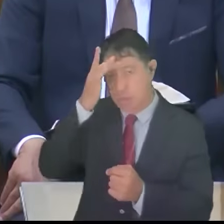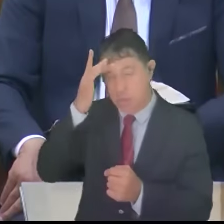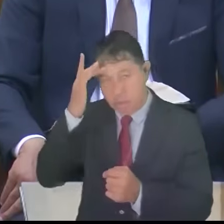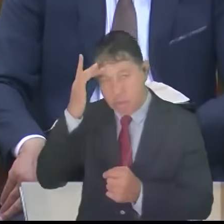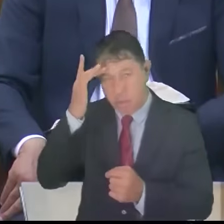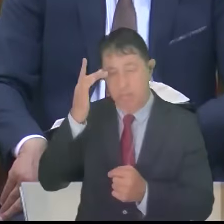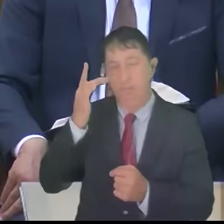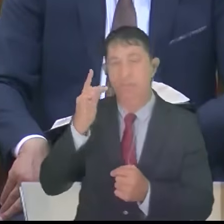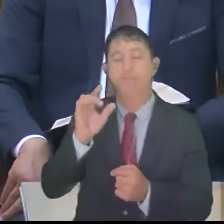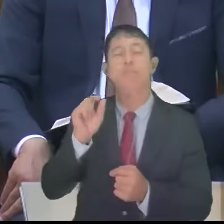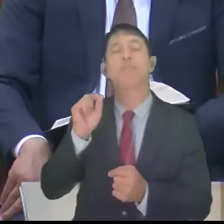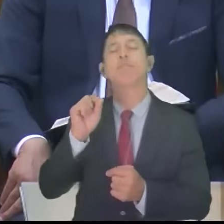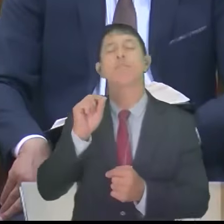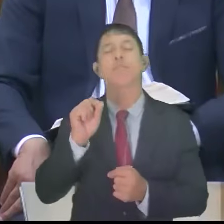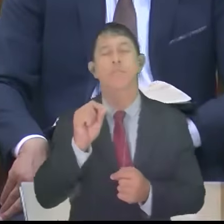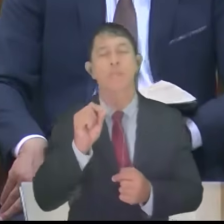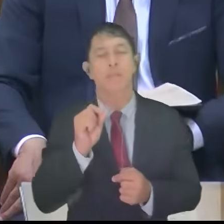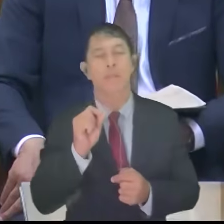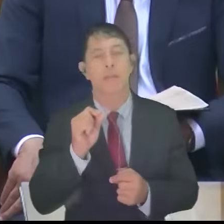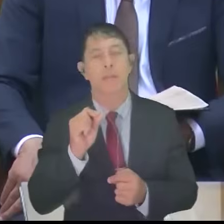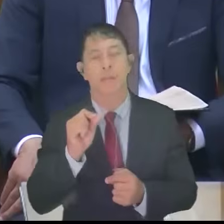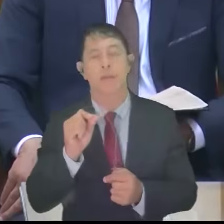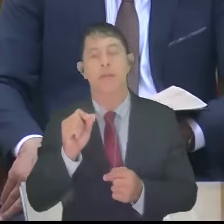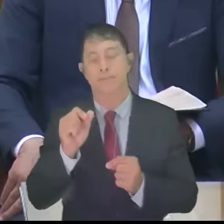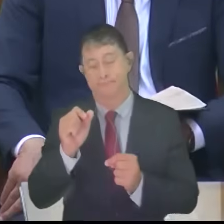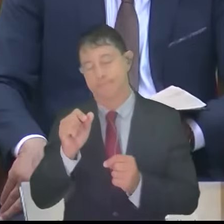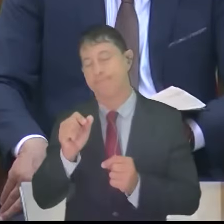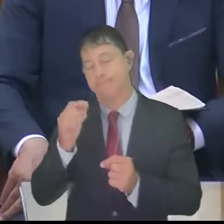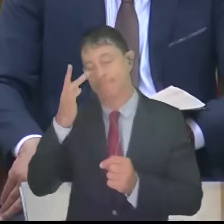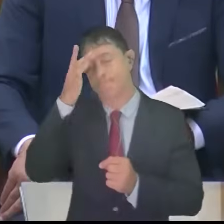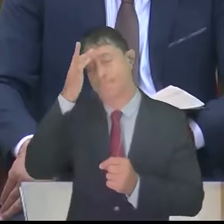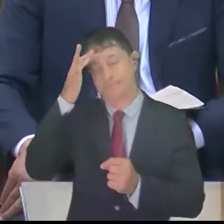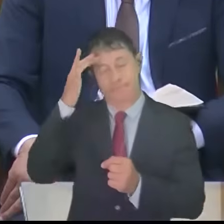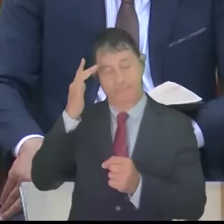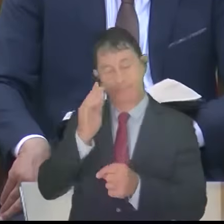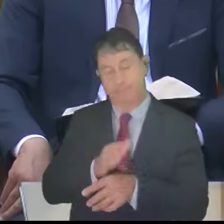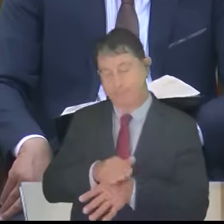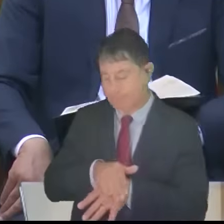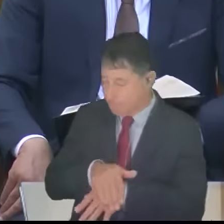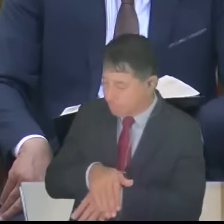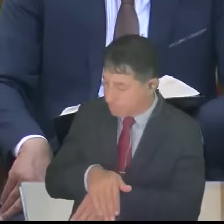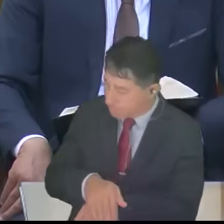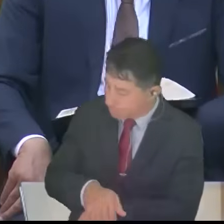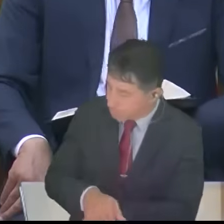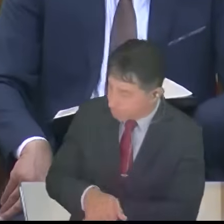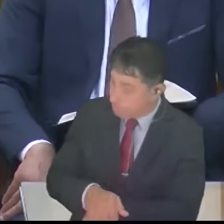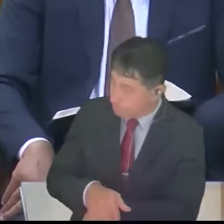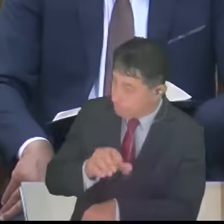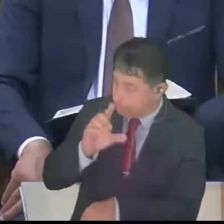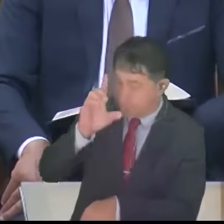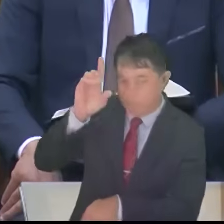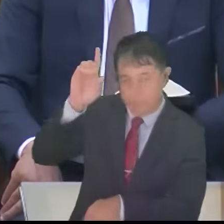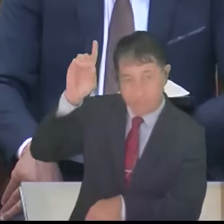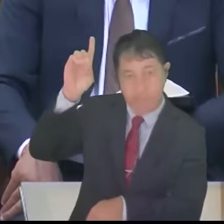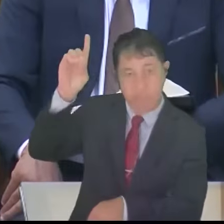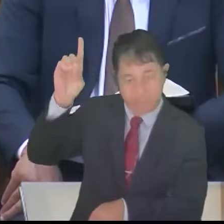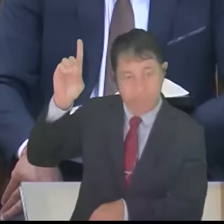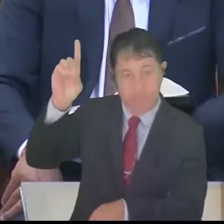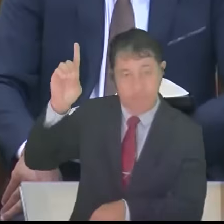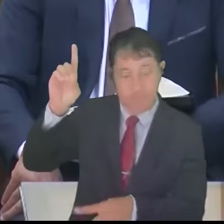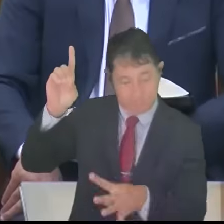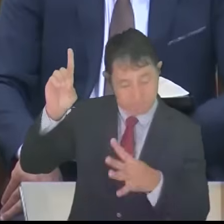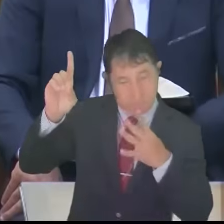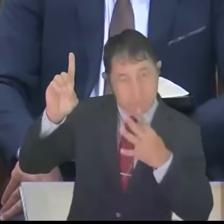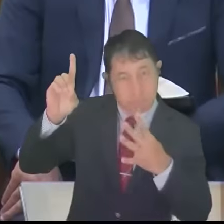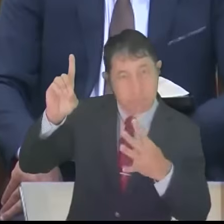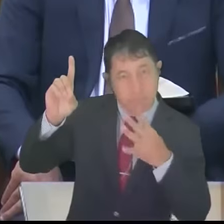são aqueles que se humilham diante de Deus. Os pequeninos aqui são aqueles que